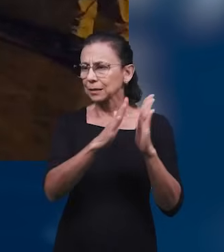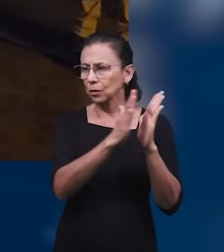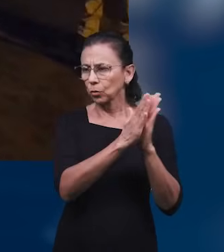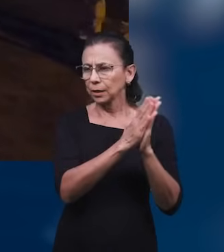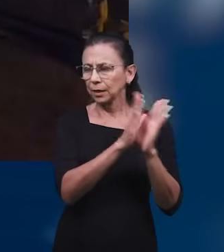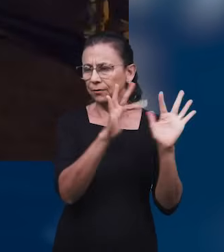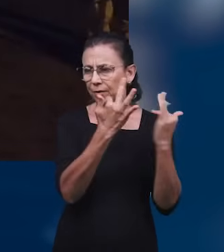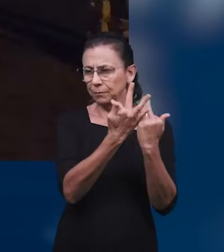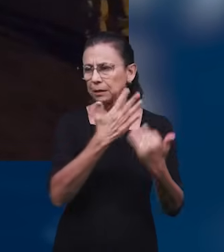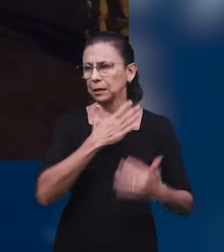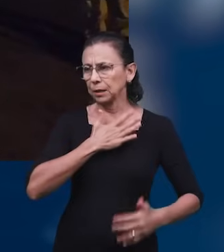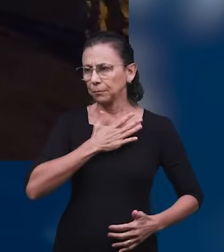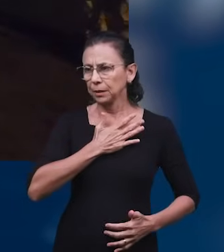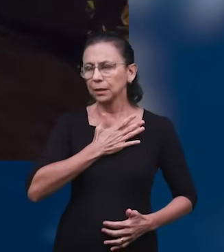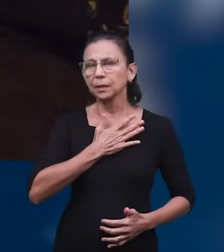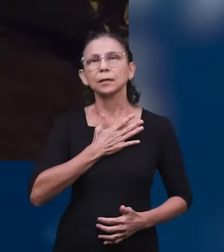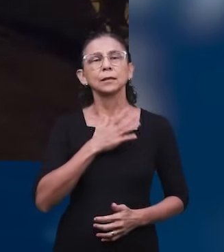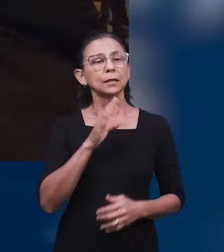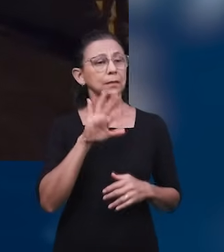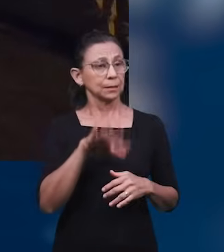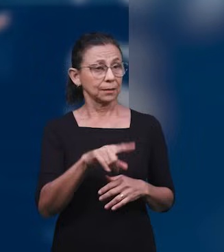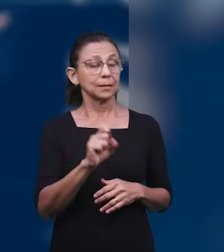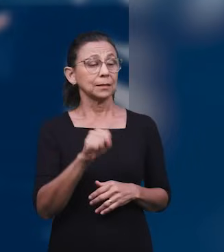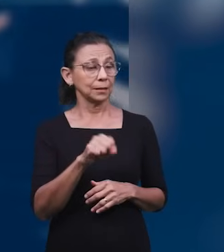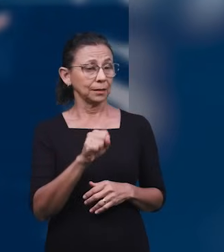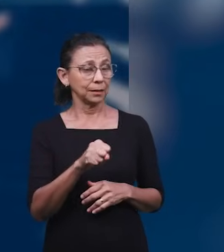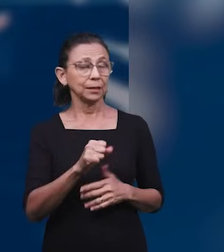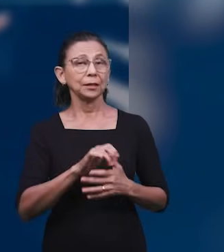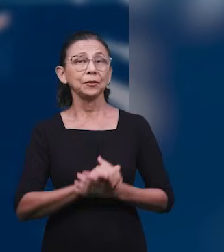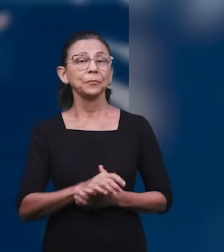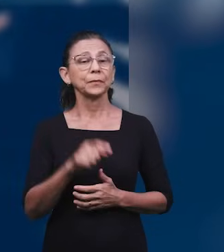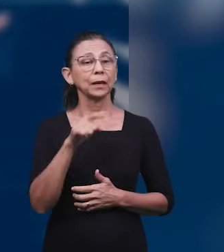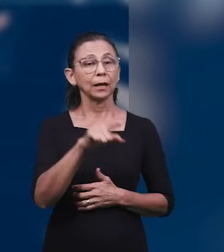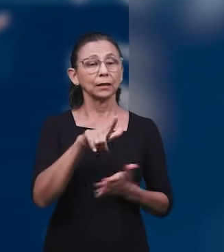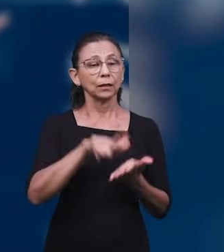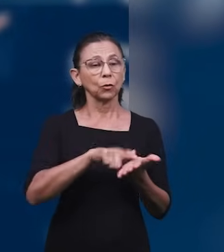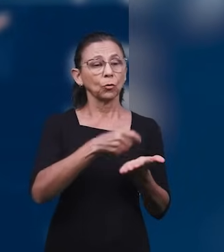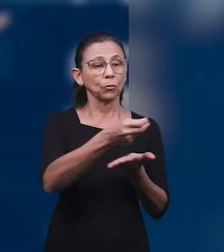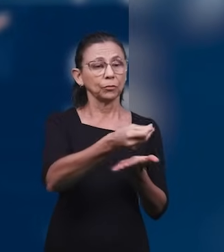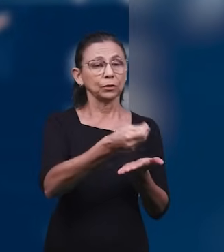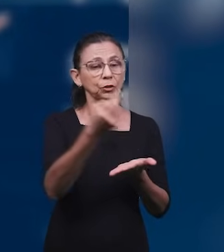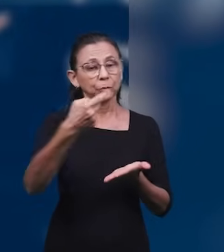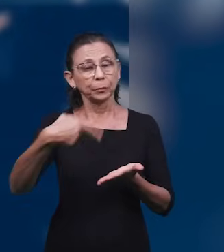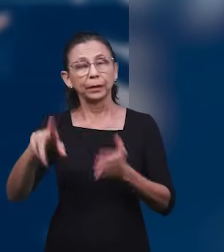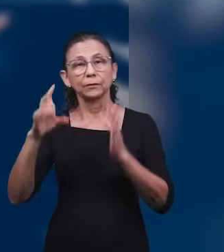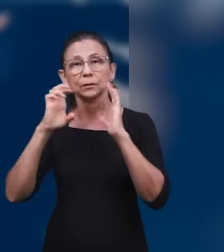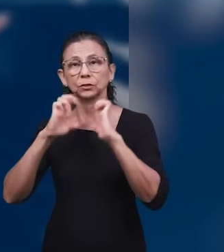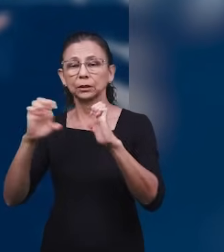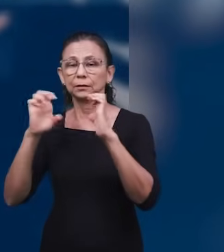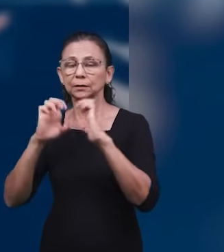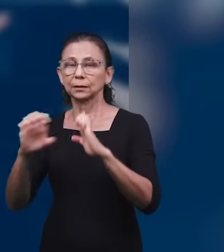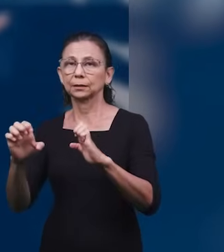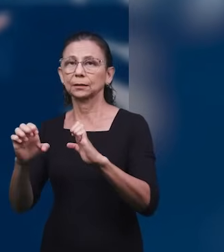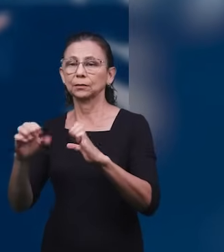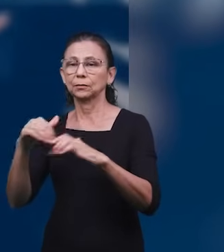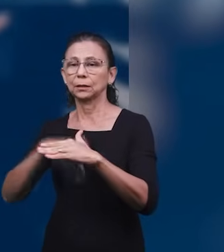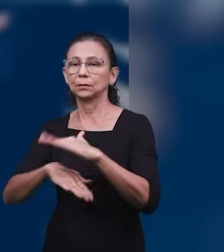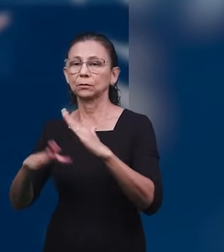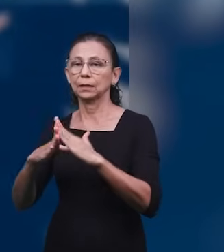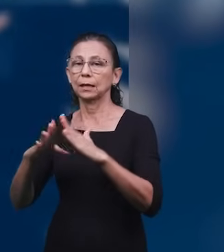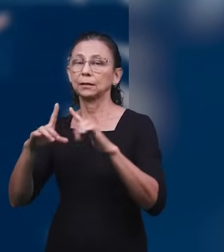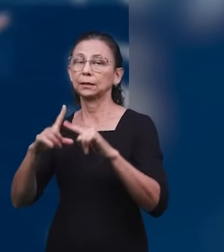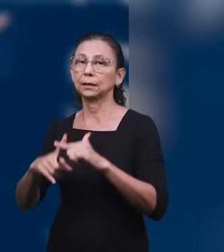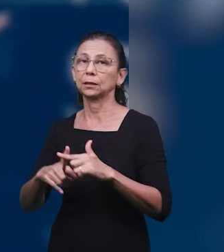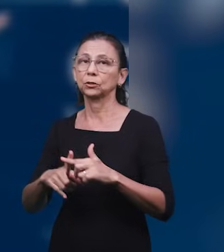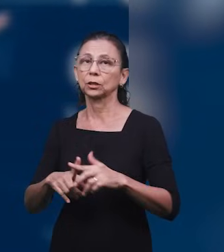e a sua família, onde receberam oração e o convite para participarem da evangelização no sábado. A senhora ainda relatou